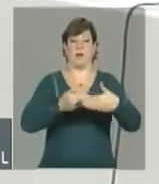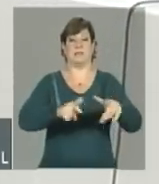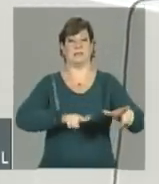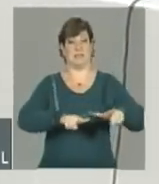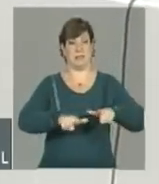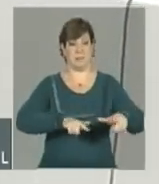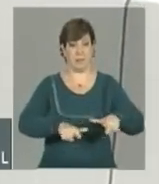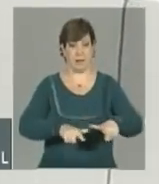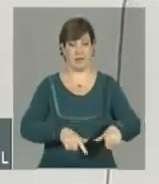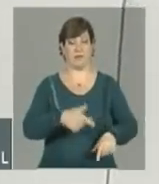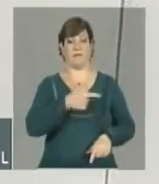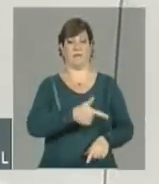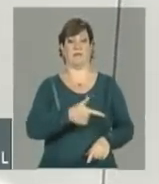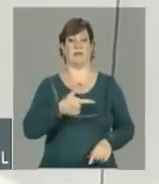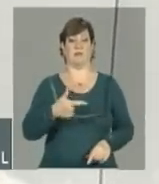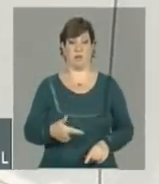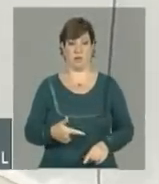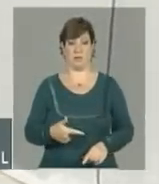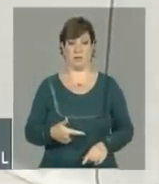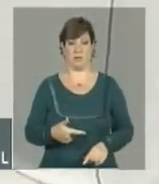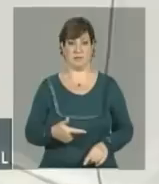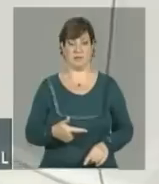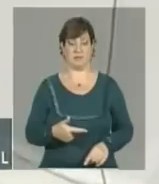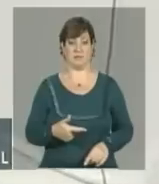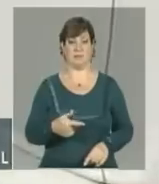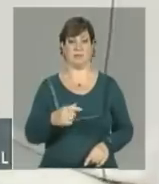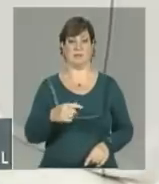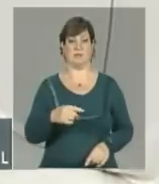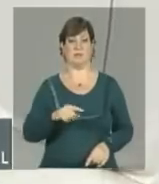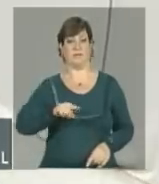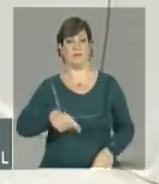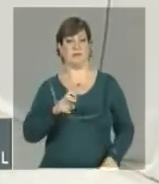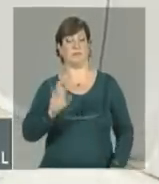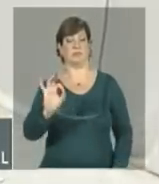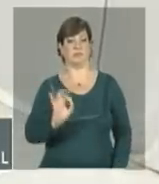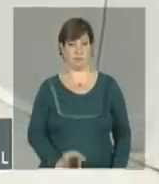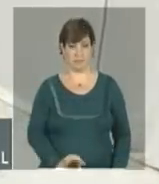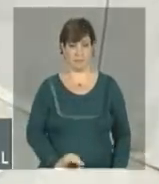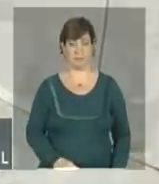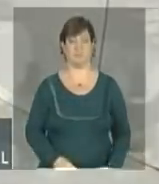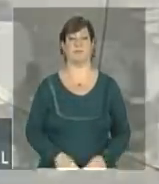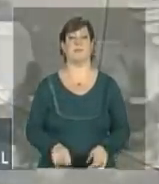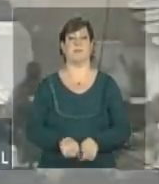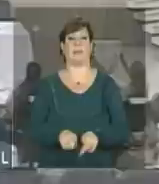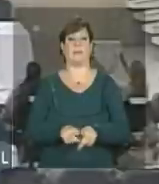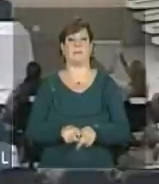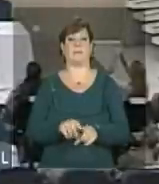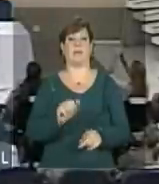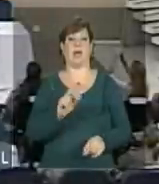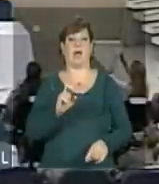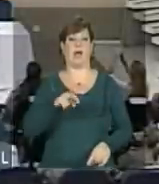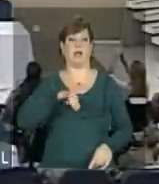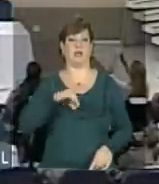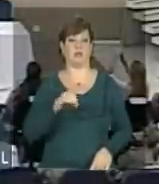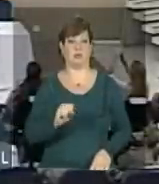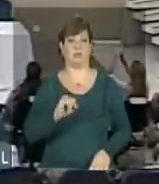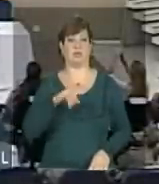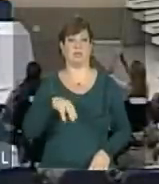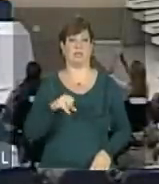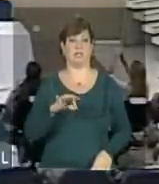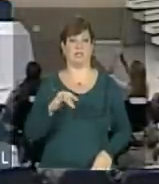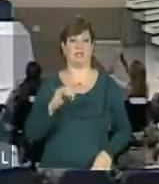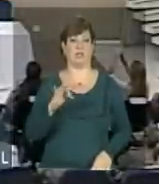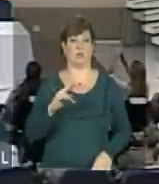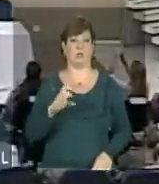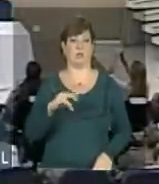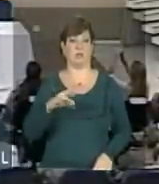de trabalho, 22,5% das práticas. Arranjos institucionais para coordenação e